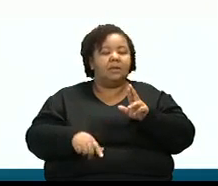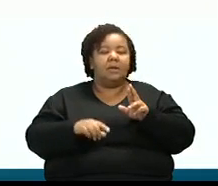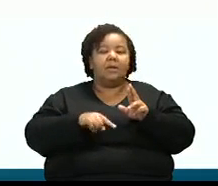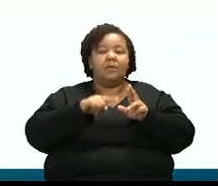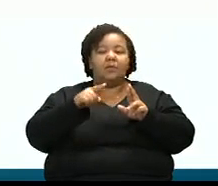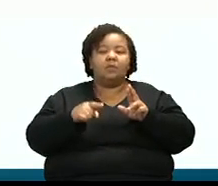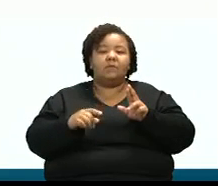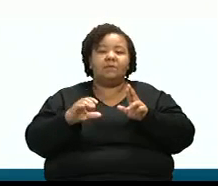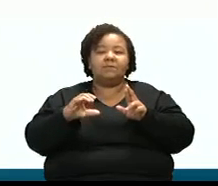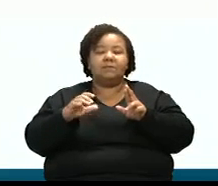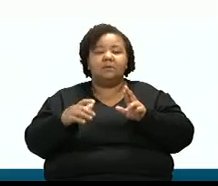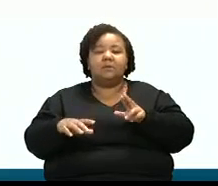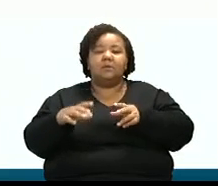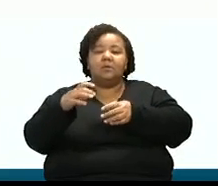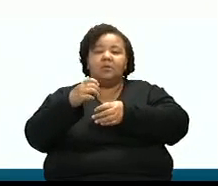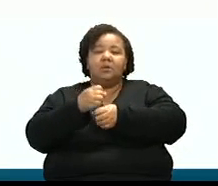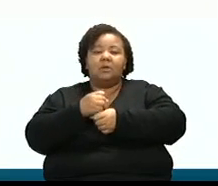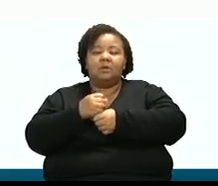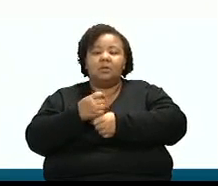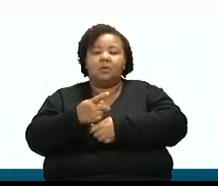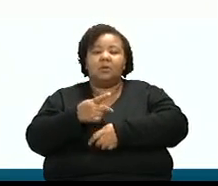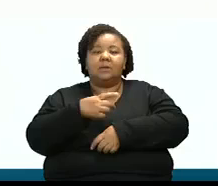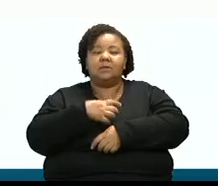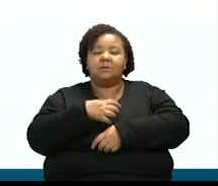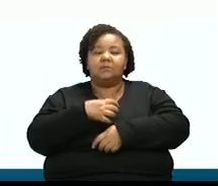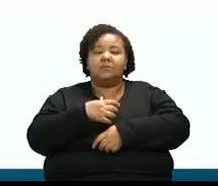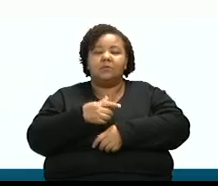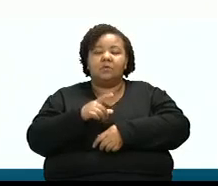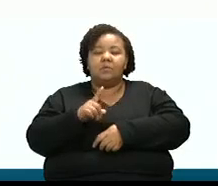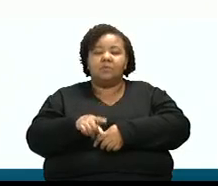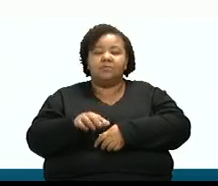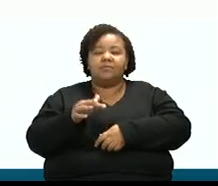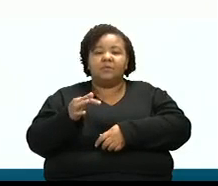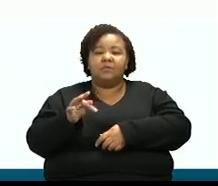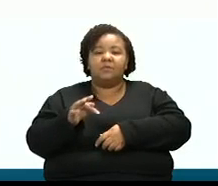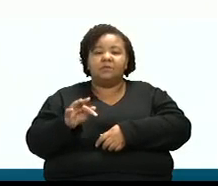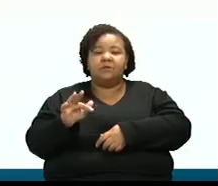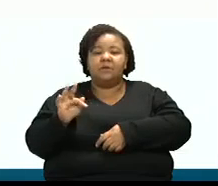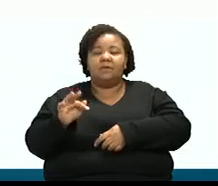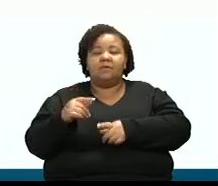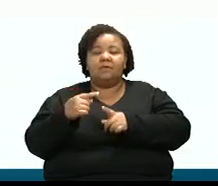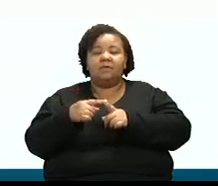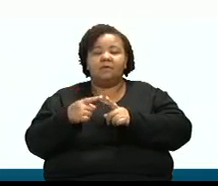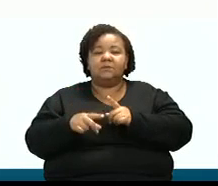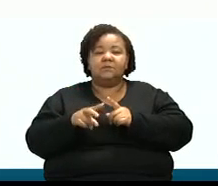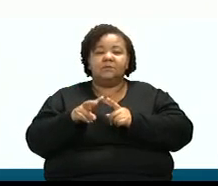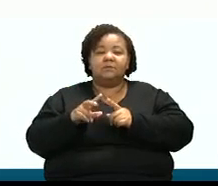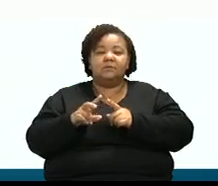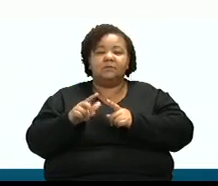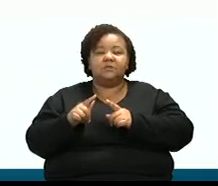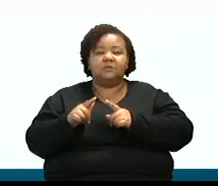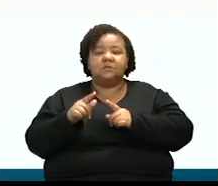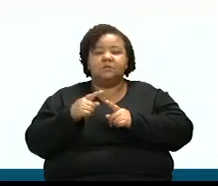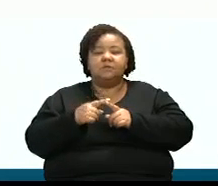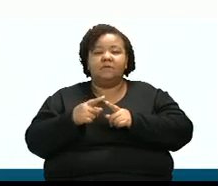eu quero calcular uma integral dessa forma, uma função f vezes dx mais g vezes dy, eu